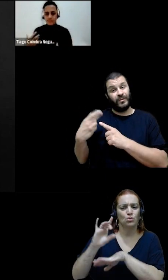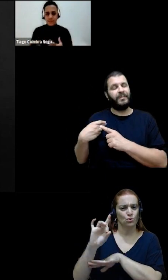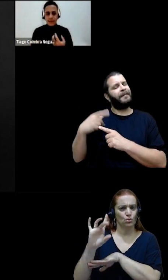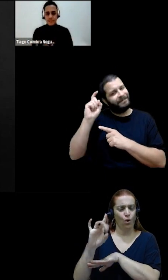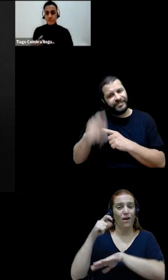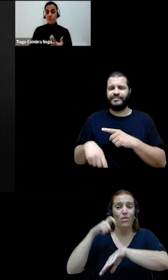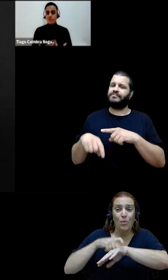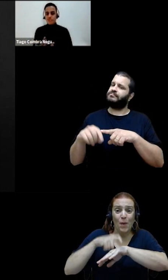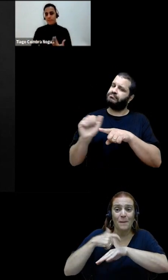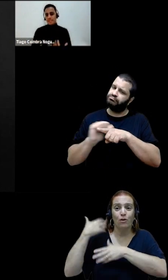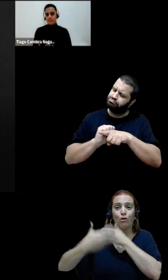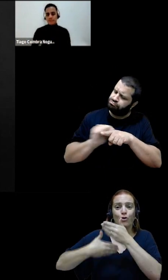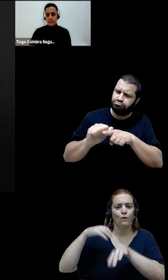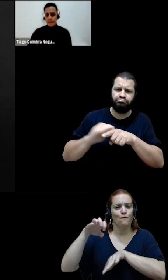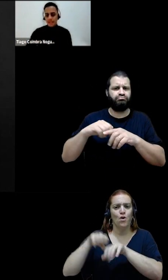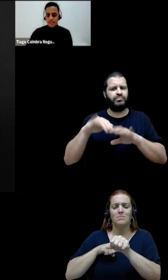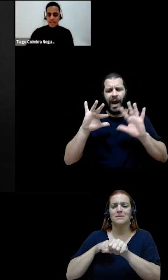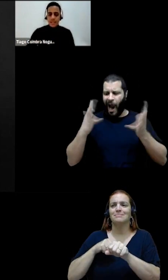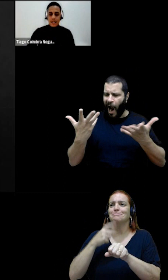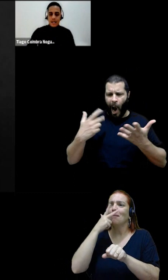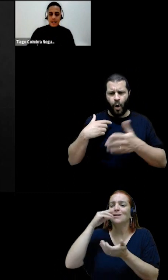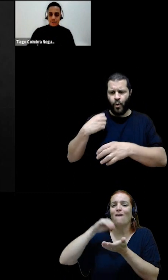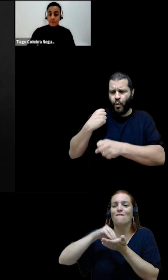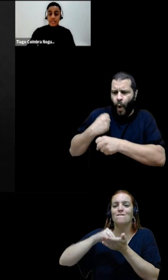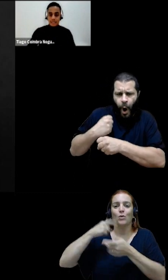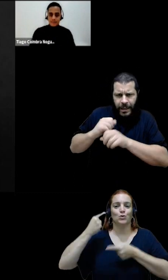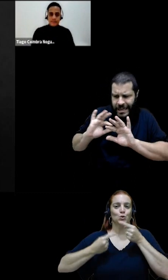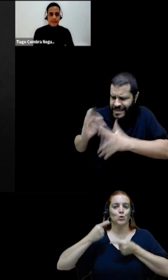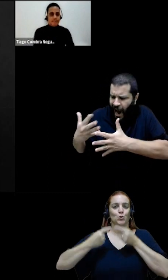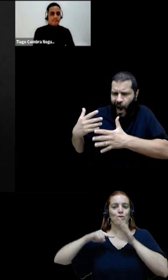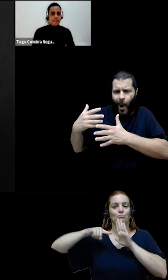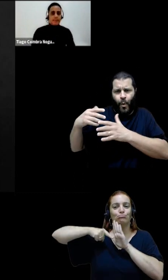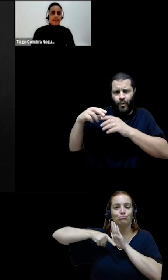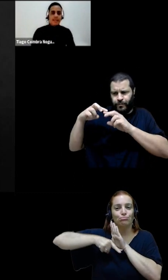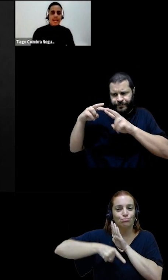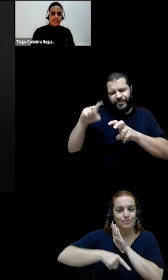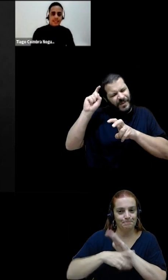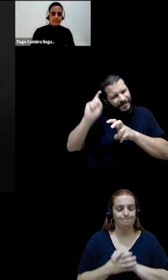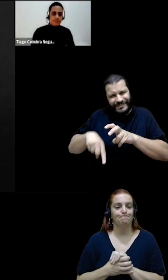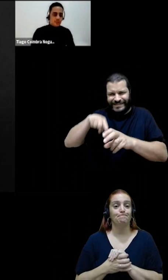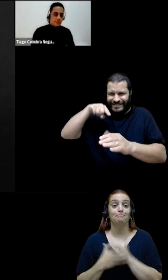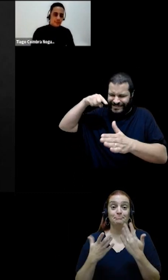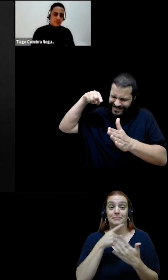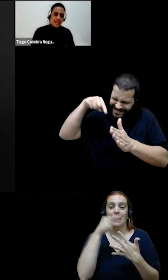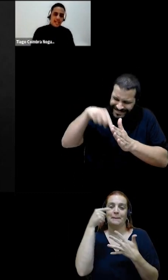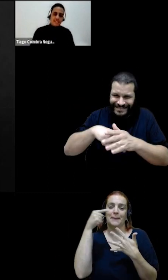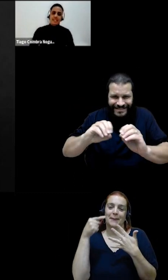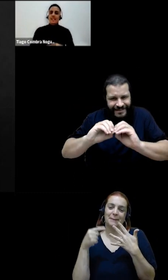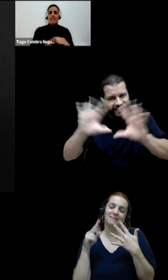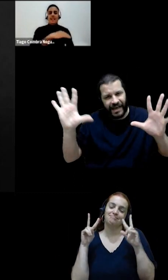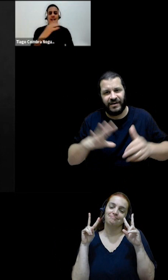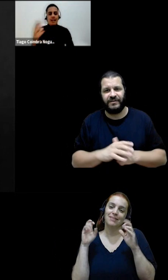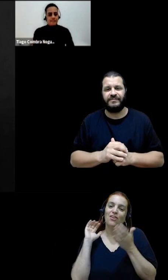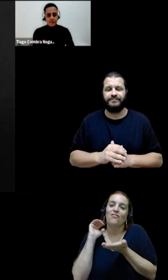gente não discute mais aprofundadamente sobre isso, né? E aí, os tópicos finais,